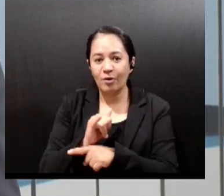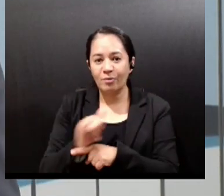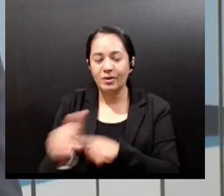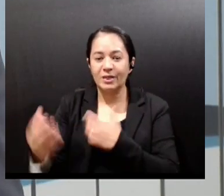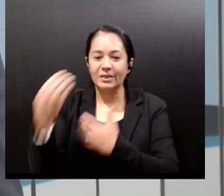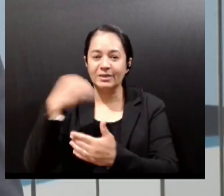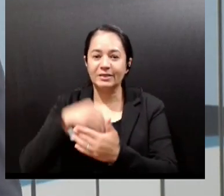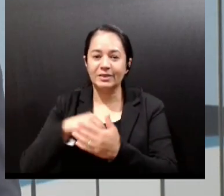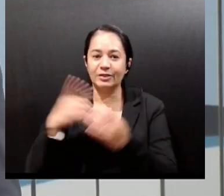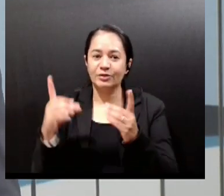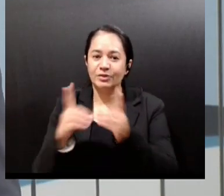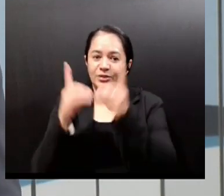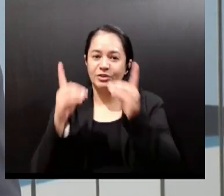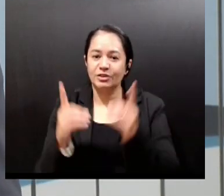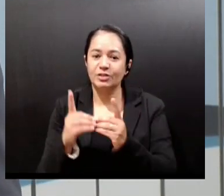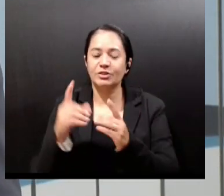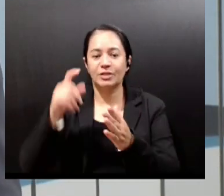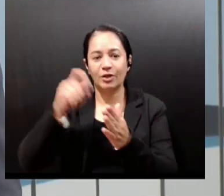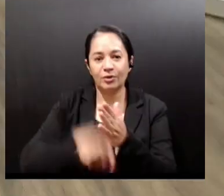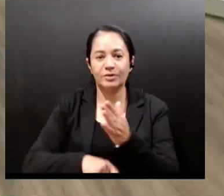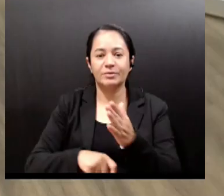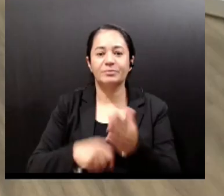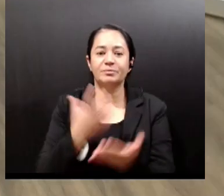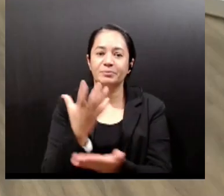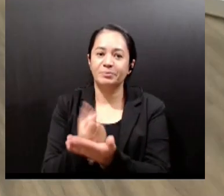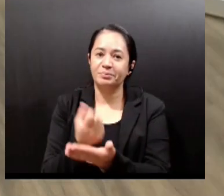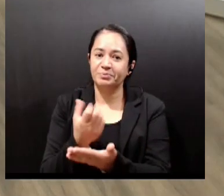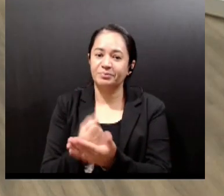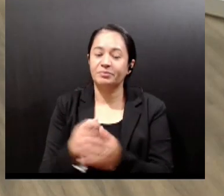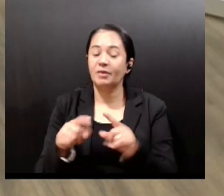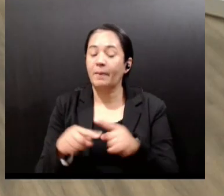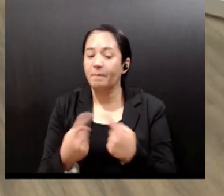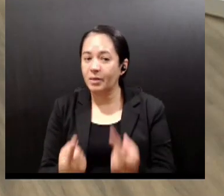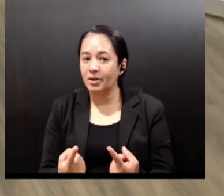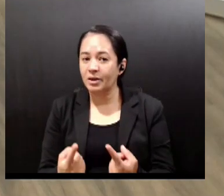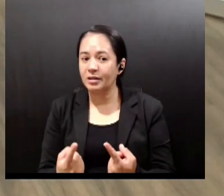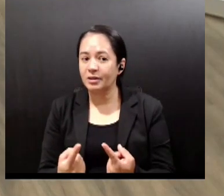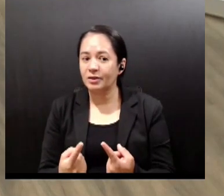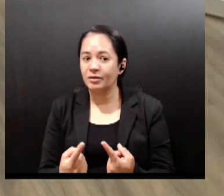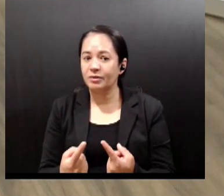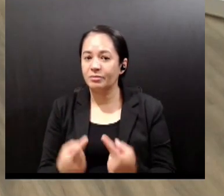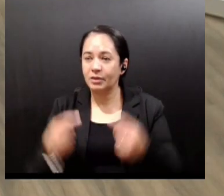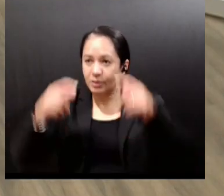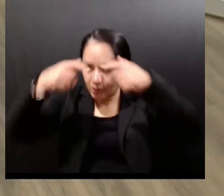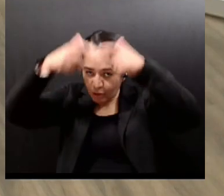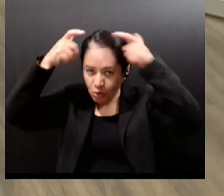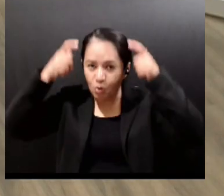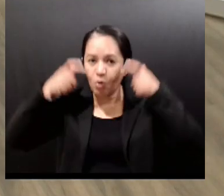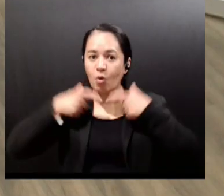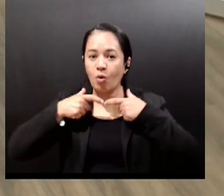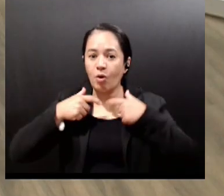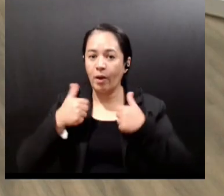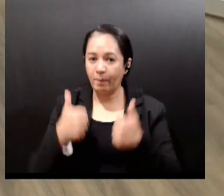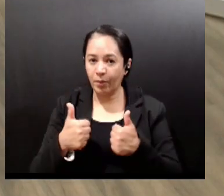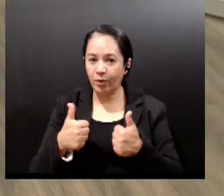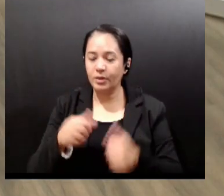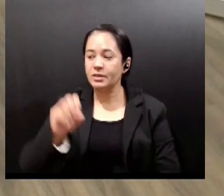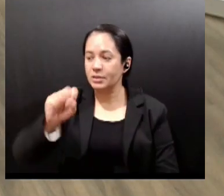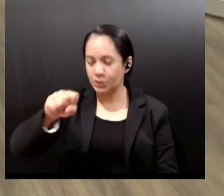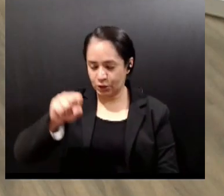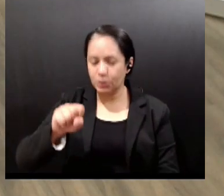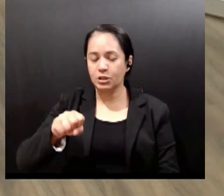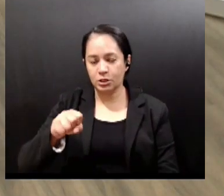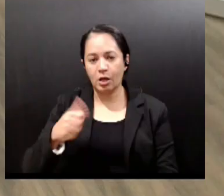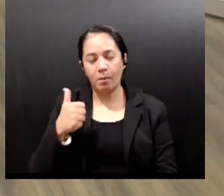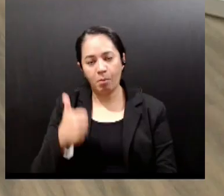contratação dos aplicativos. Mas aí essa questão do gorro seria favorável ou não? Favorável porque a pessoa